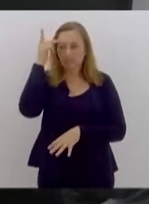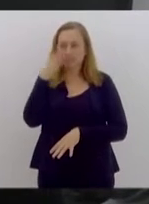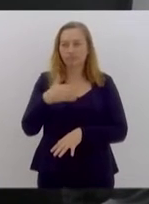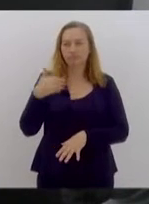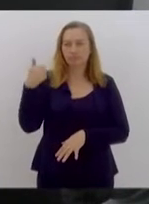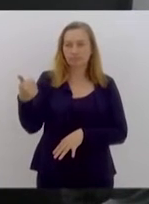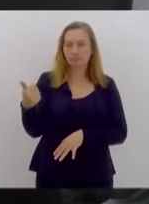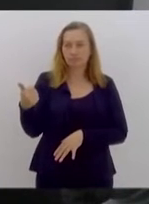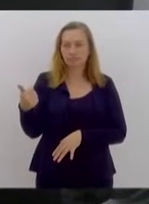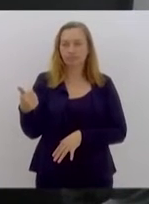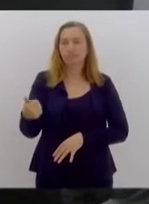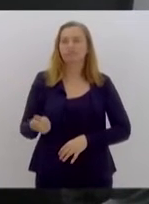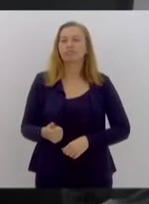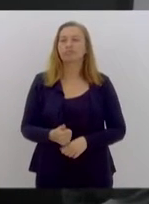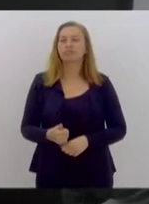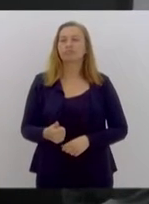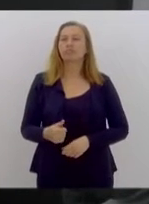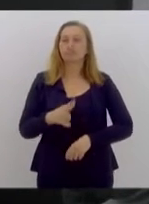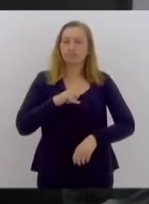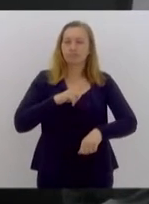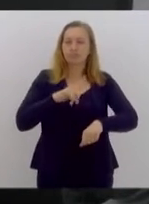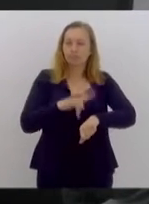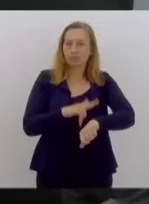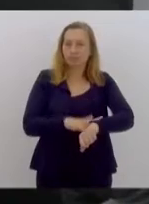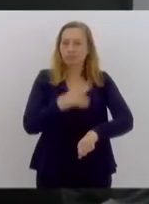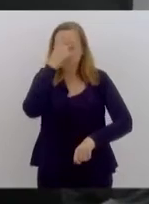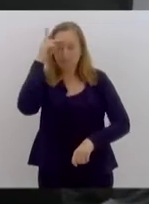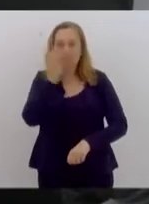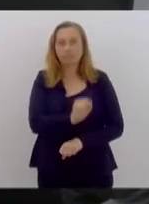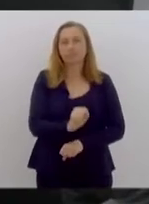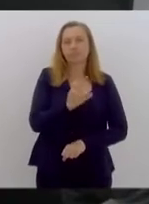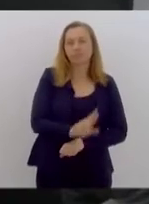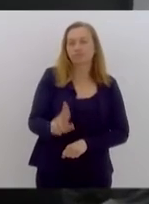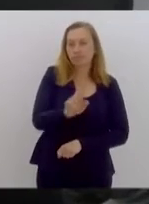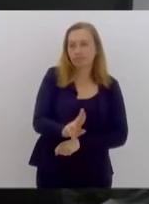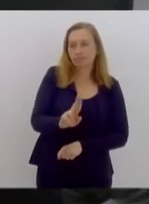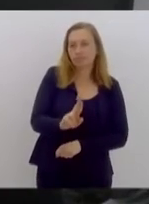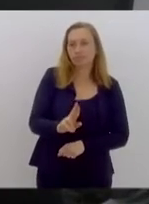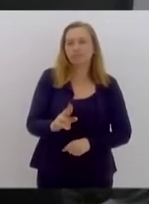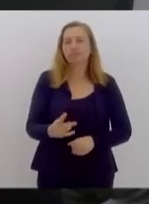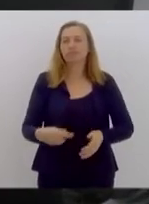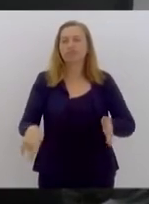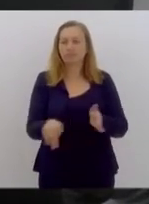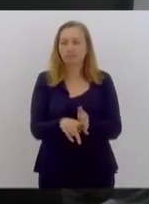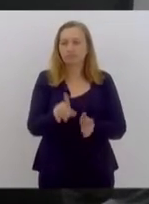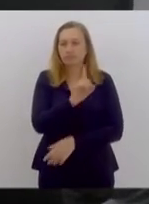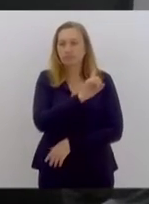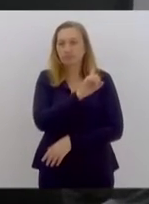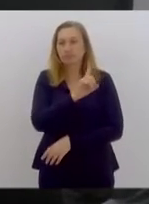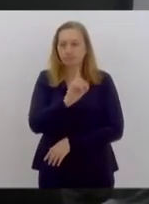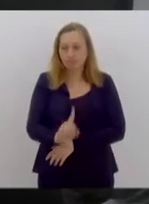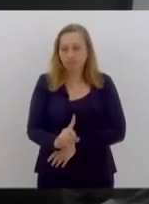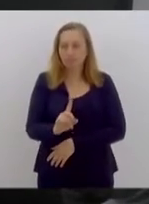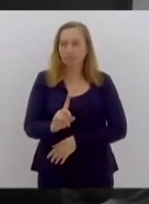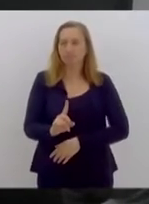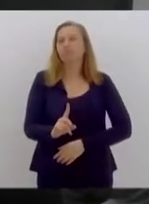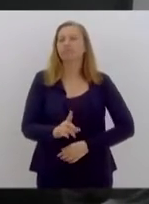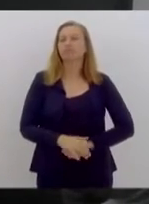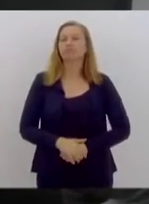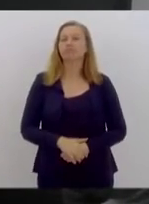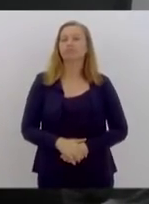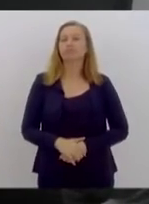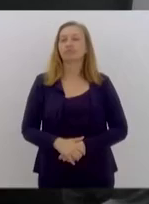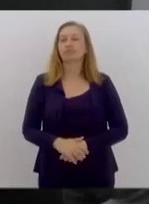mínimas né de ter um banheiro para que as pessoas possam utilizar Até porque faz parte da direita da dignidade do ser humano né Principalmente